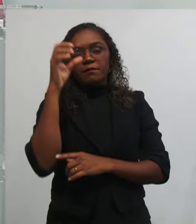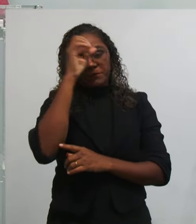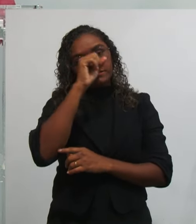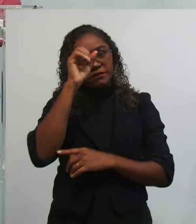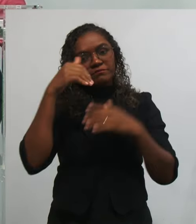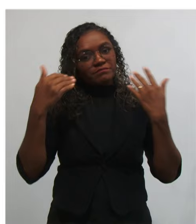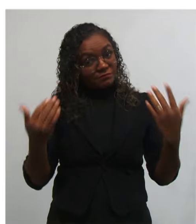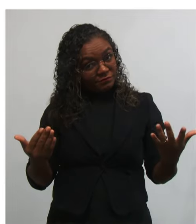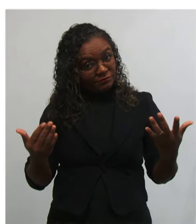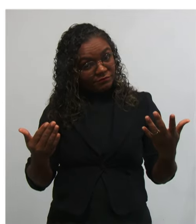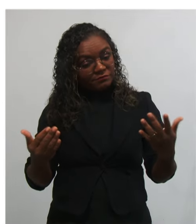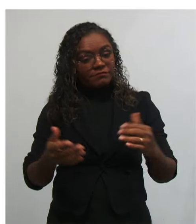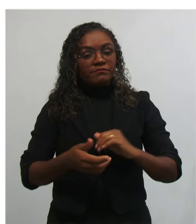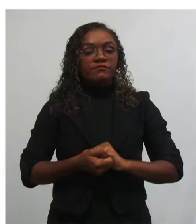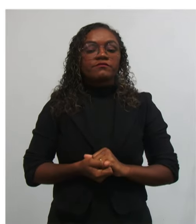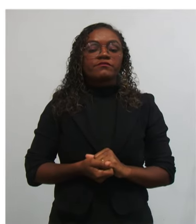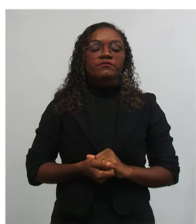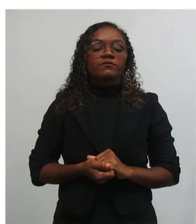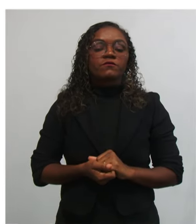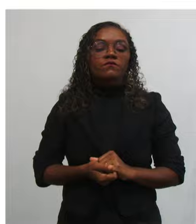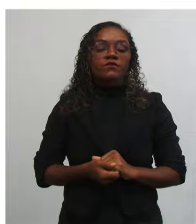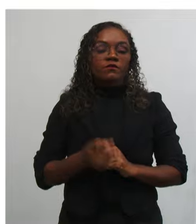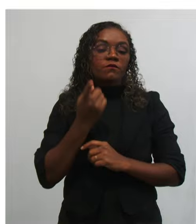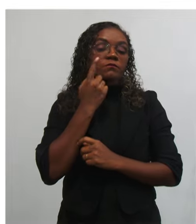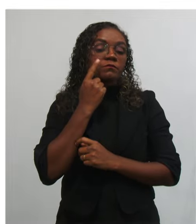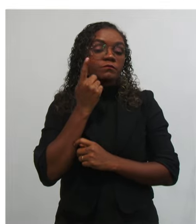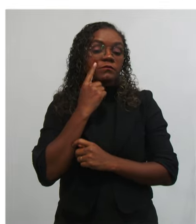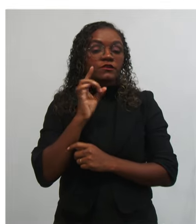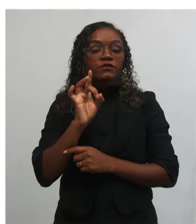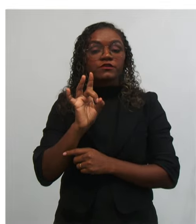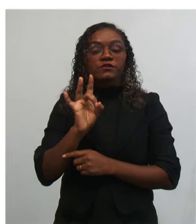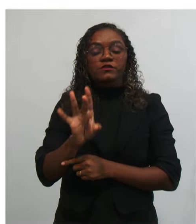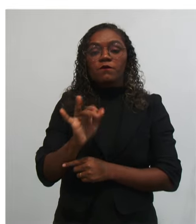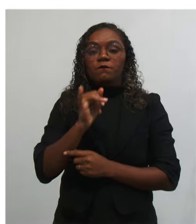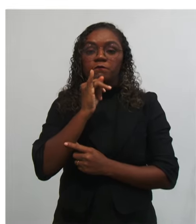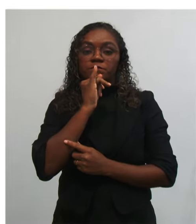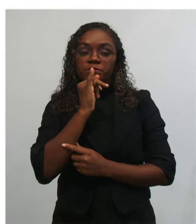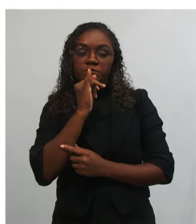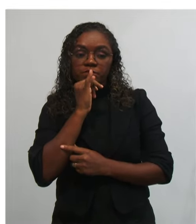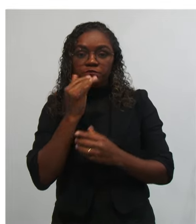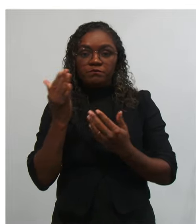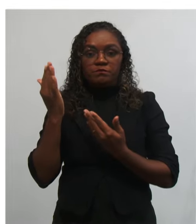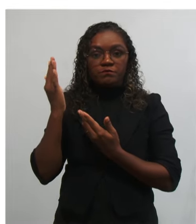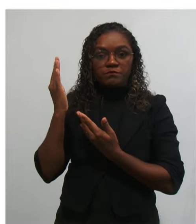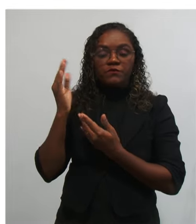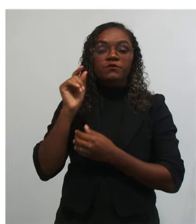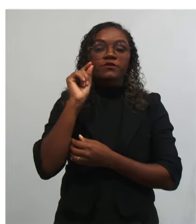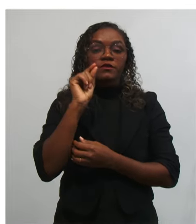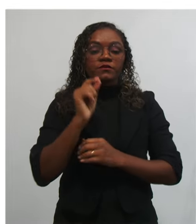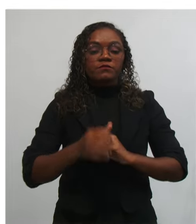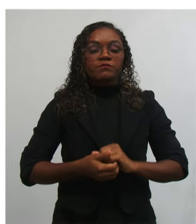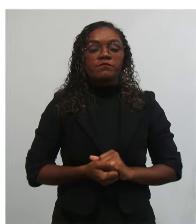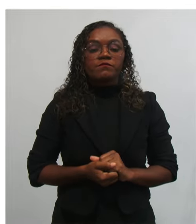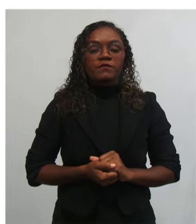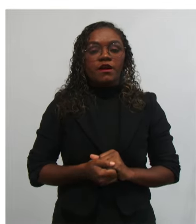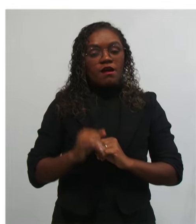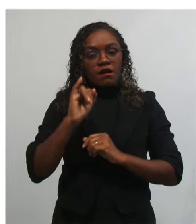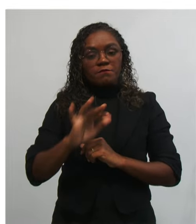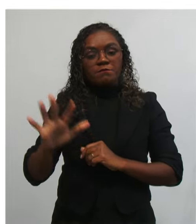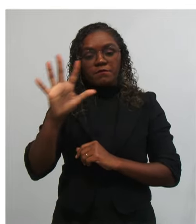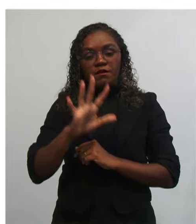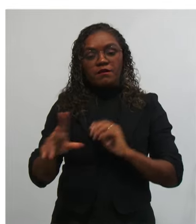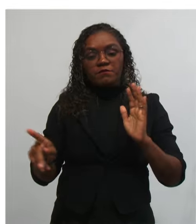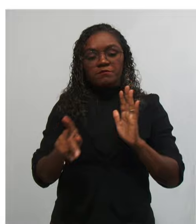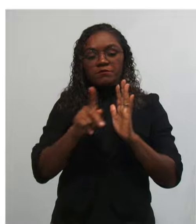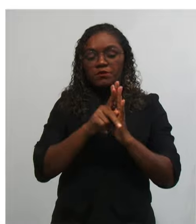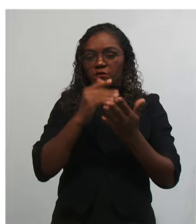aqui refletindo sobre este assunto aqui eu trouxe um exemplo eh de uma uma imagem de uma